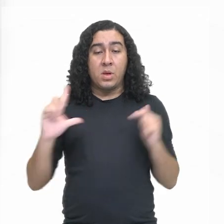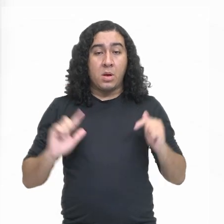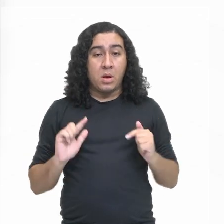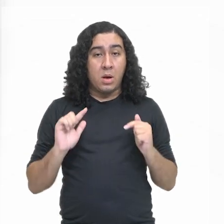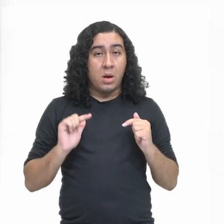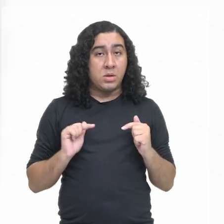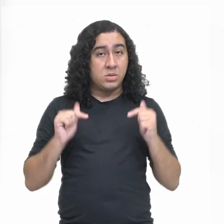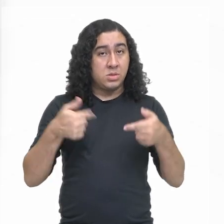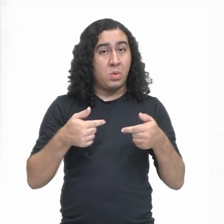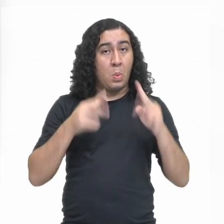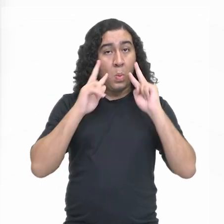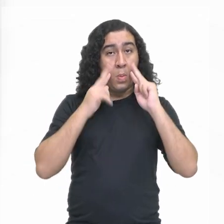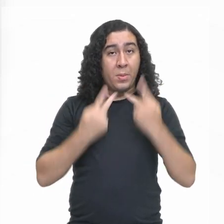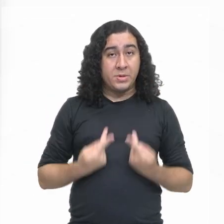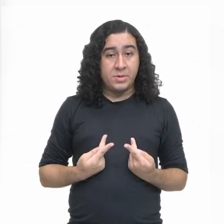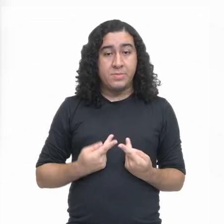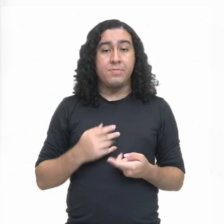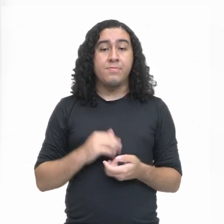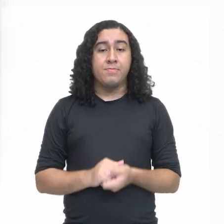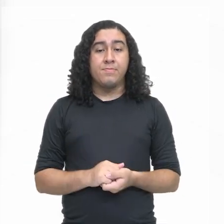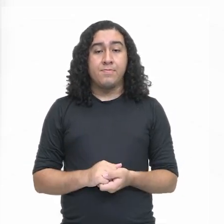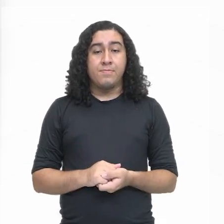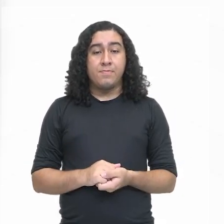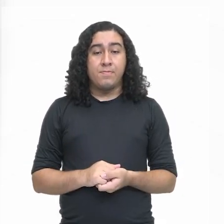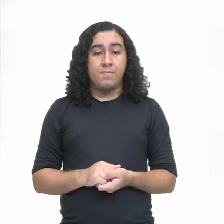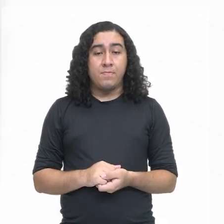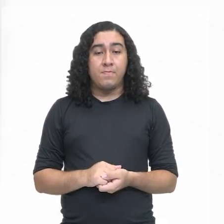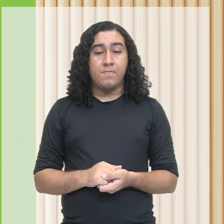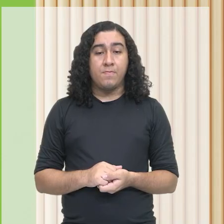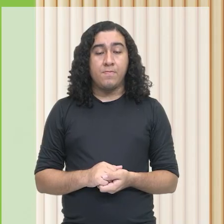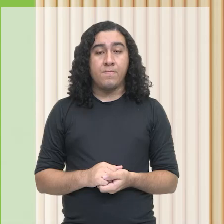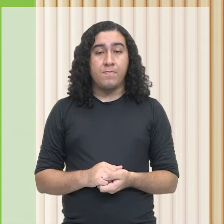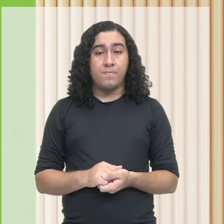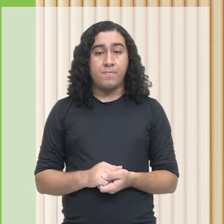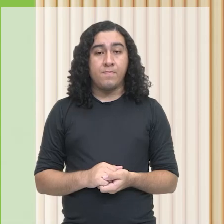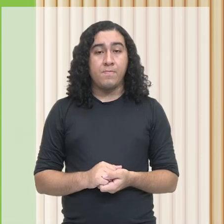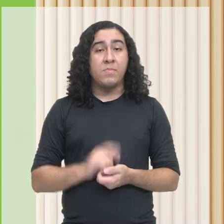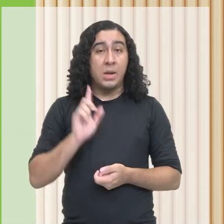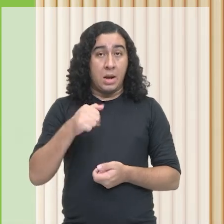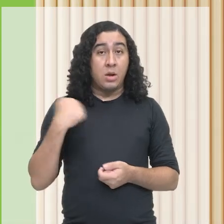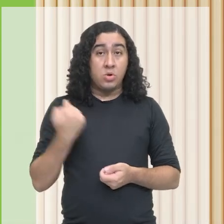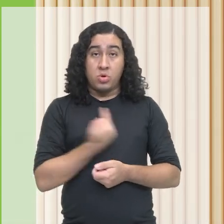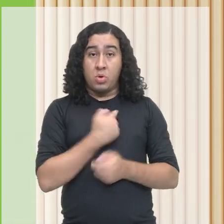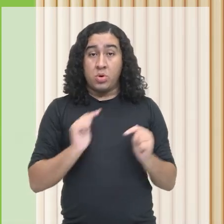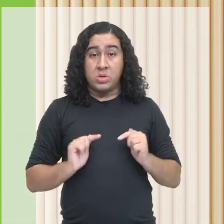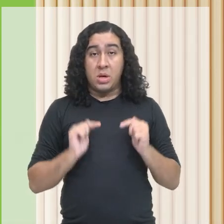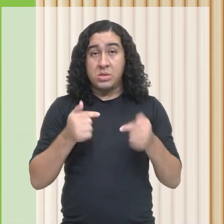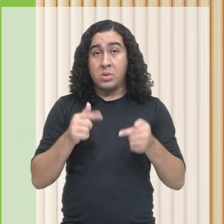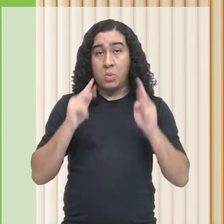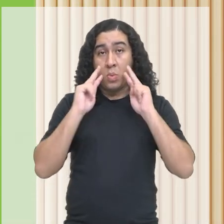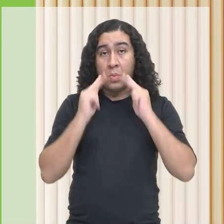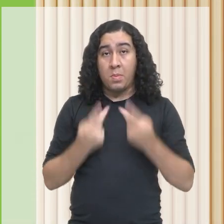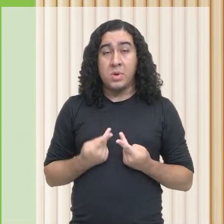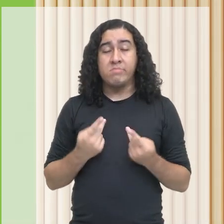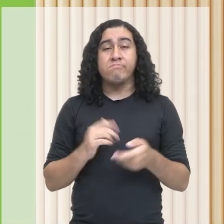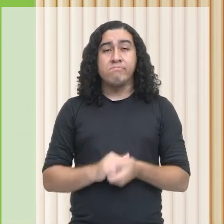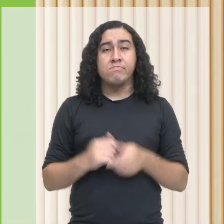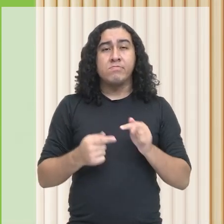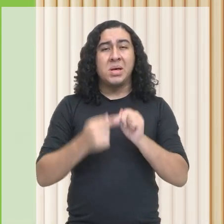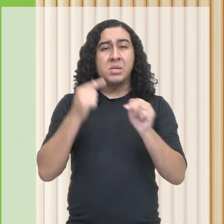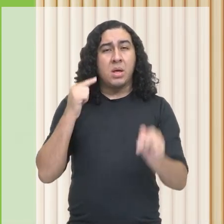atitudes dos homens, ou seja, está relacionada com as nossas atitudes. Então, desde a